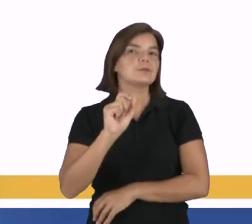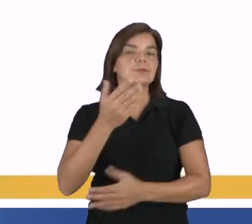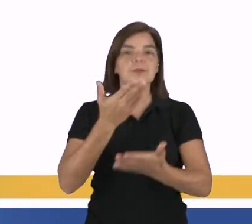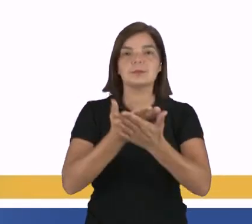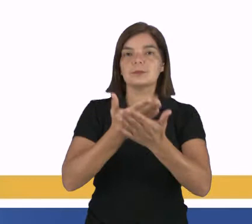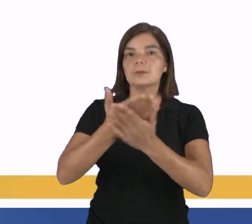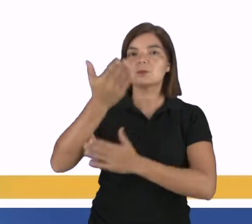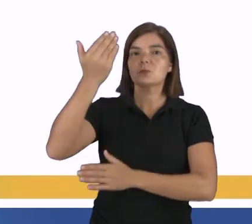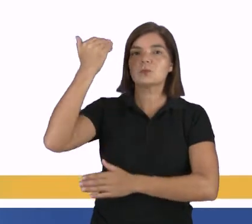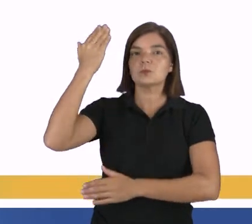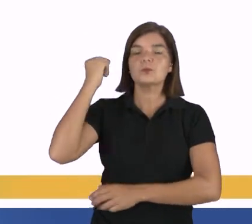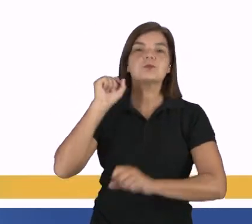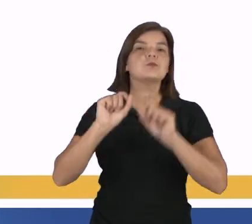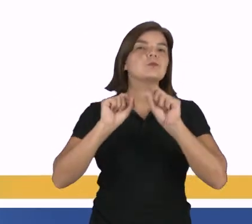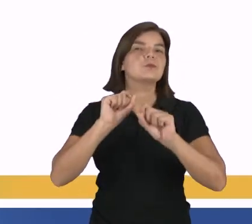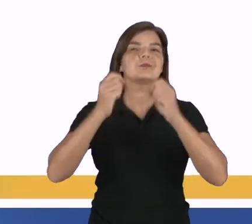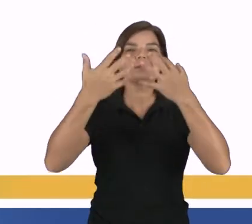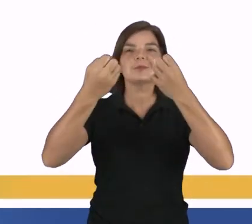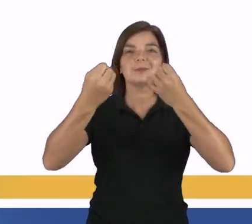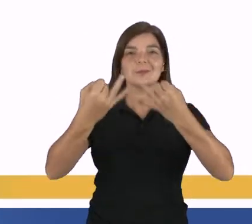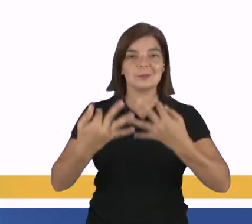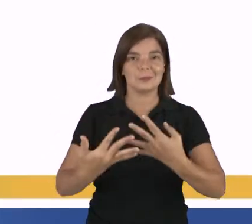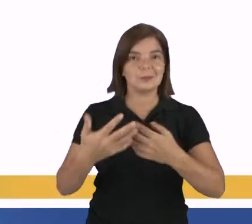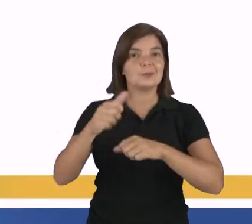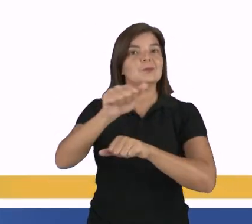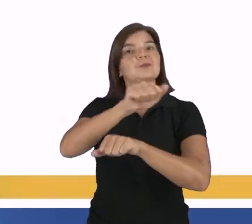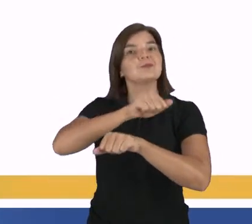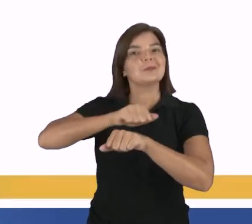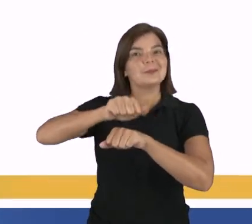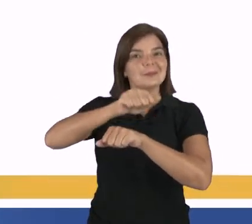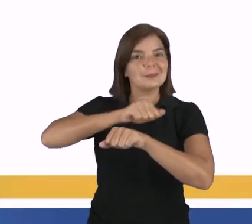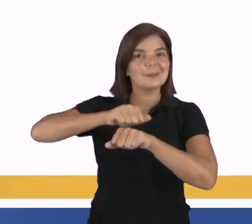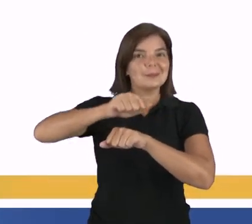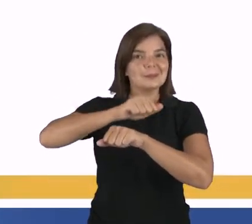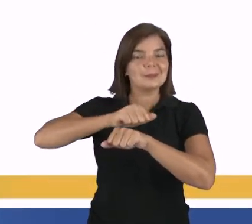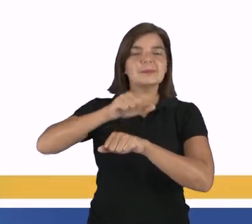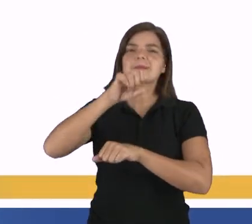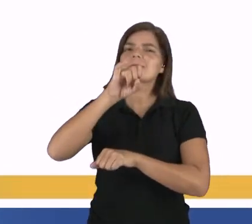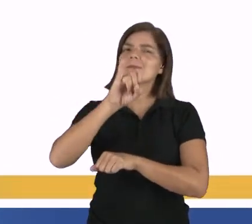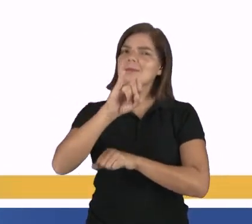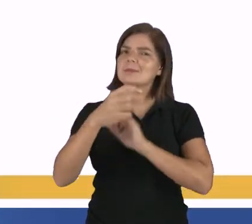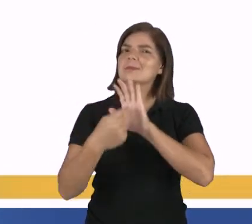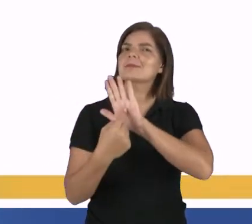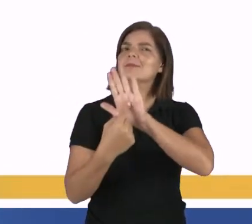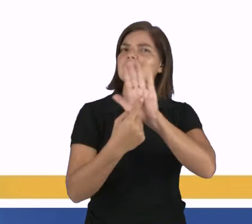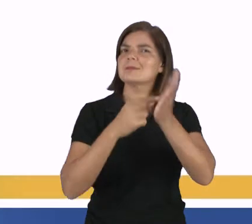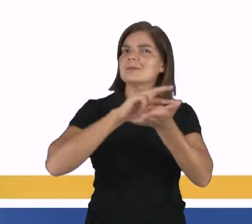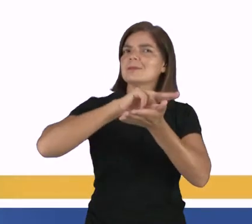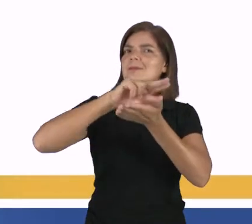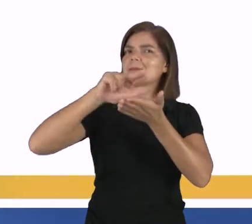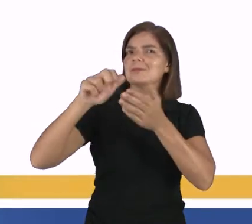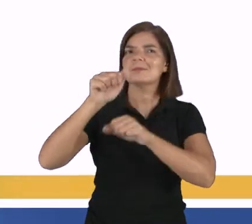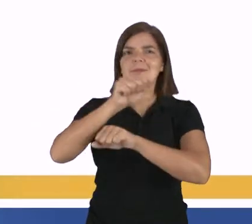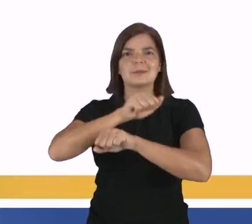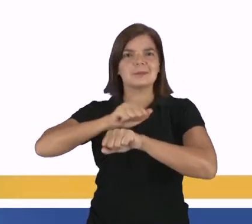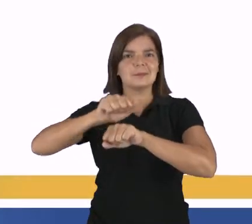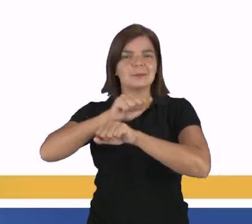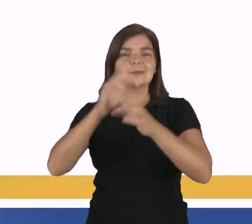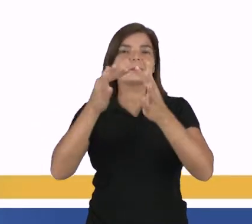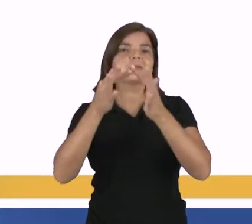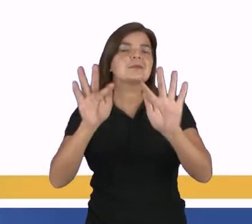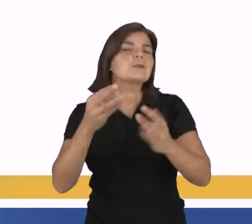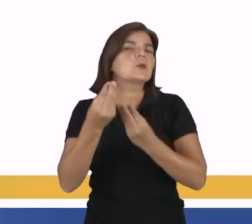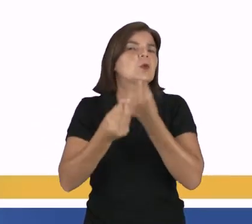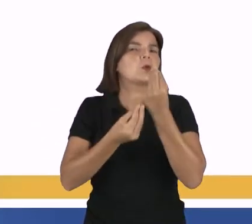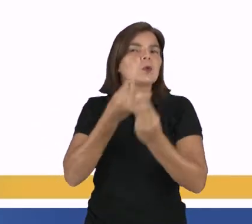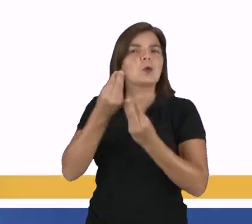aula passada nós falamos um pouquinho dos advérbios, né? Se aparecem vários advérbios numa frase, como que nós